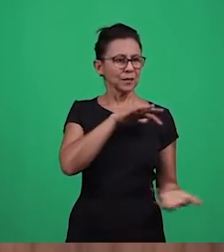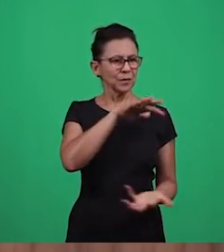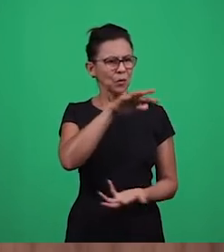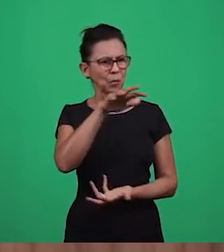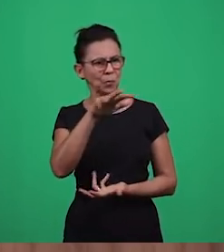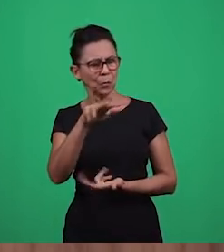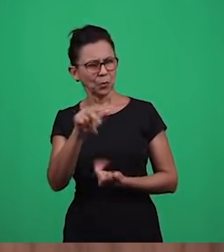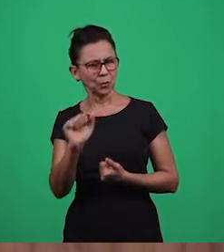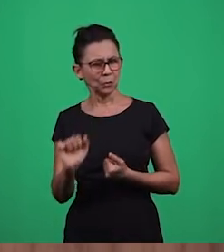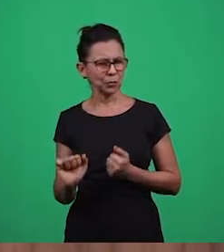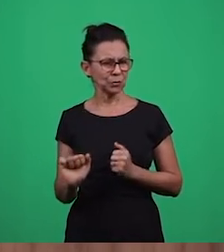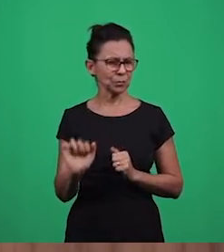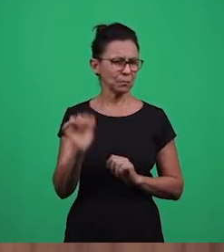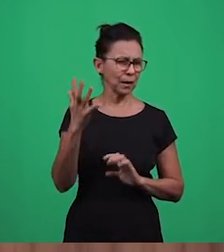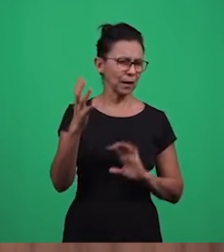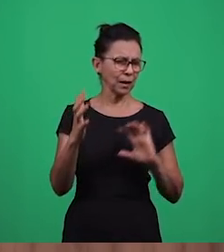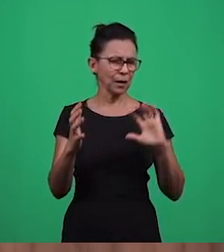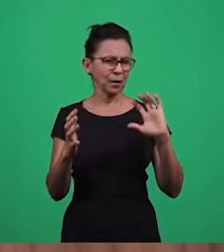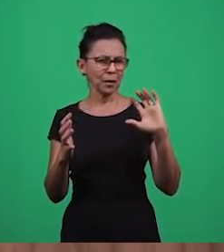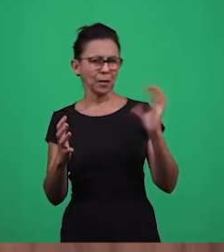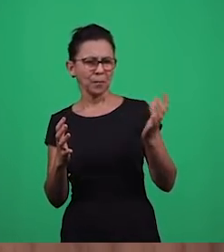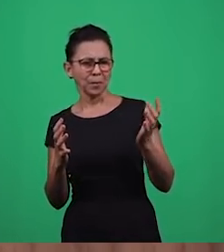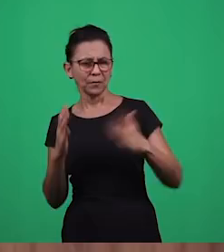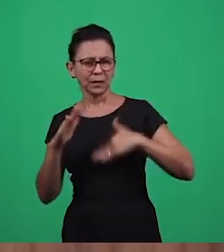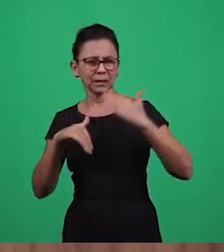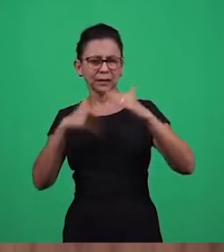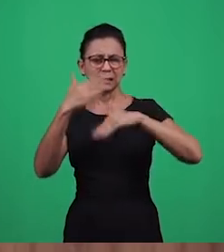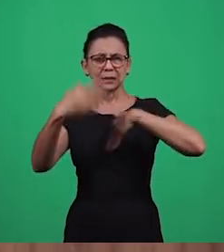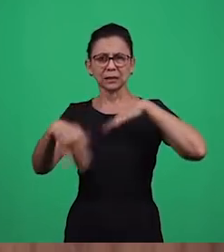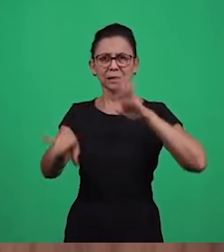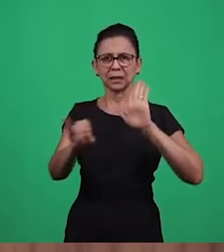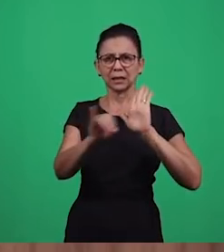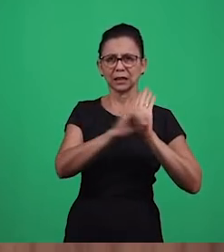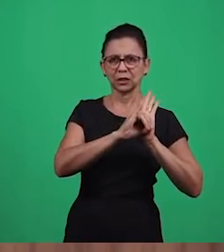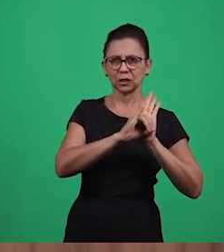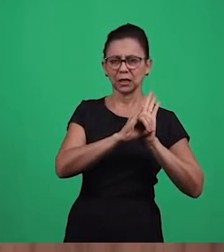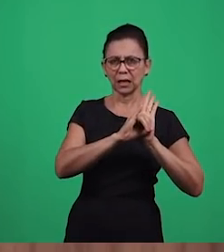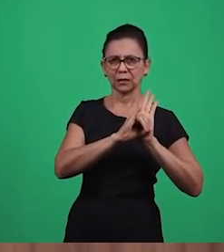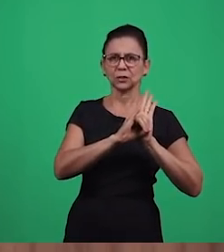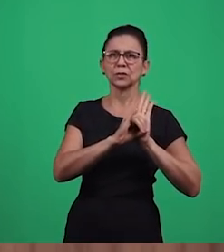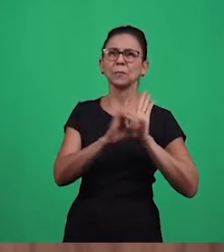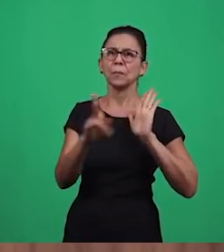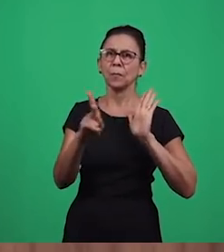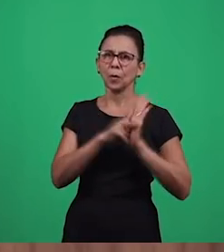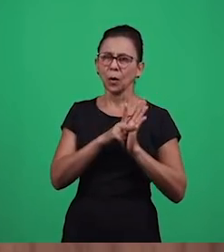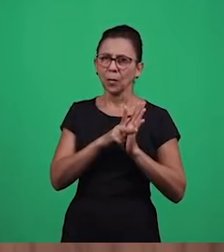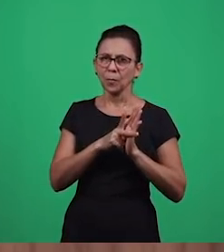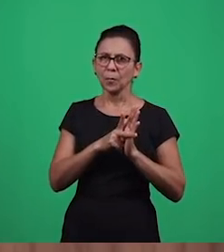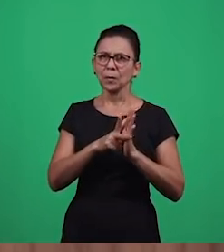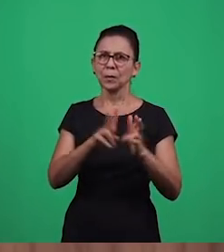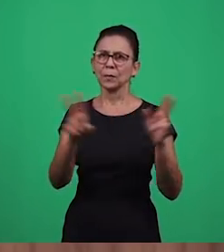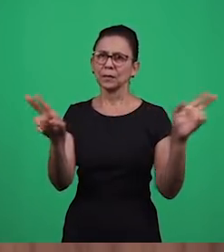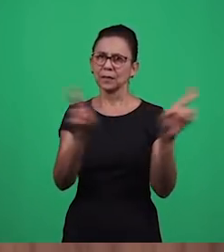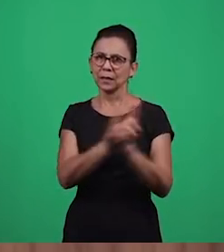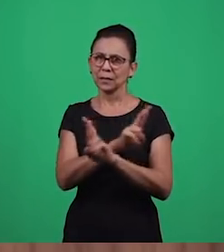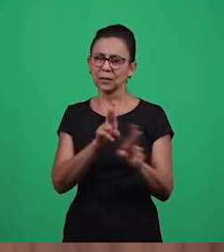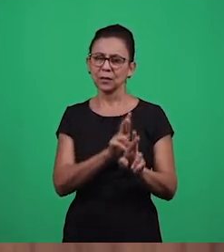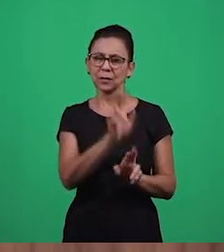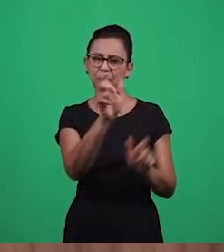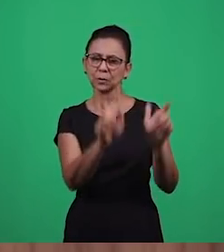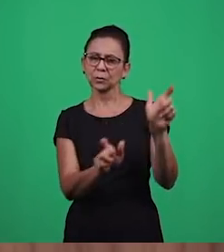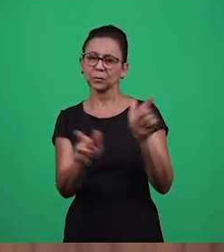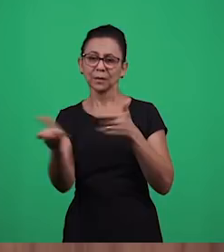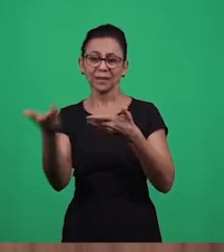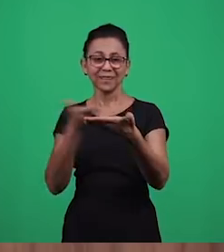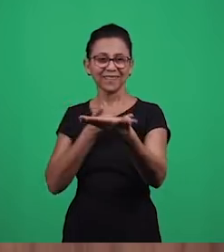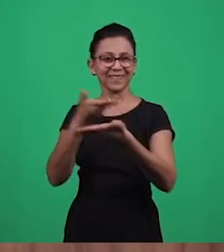vão construindo a sua identidade, o seu modo de se relacionar com as outras pessoas. E assim elas vão